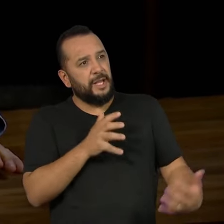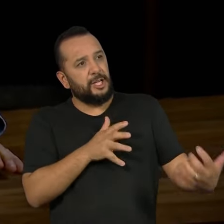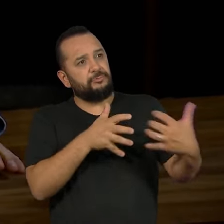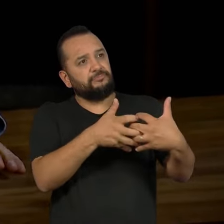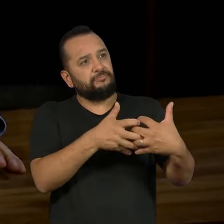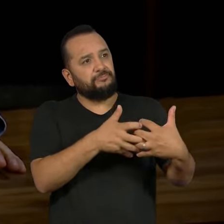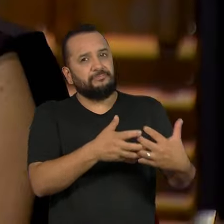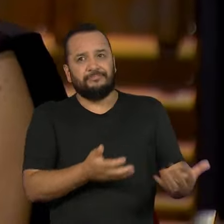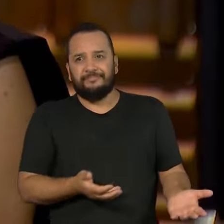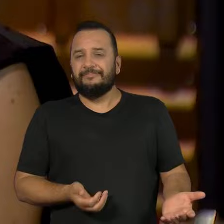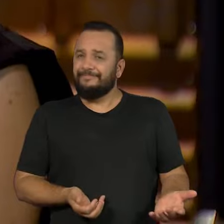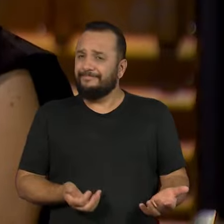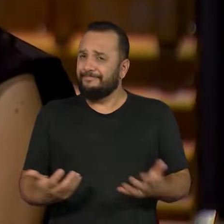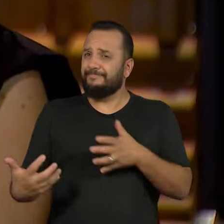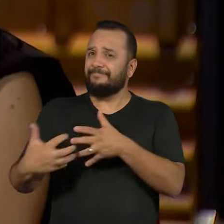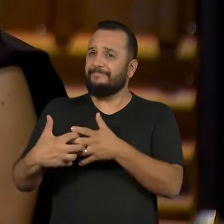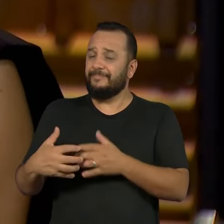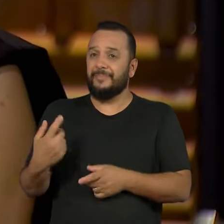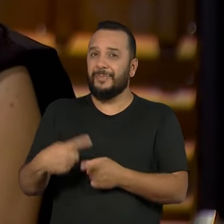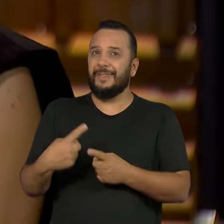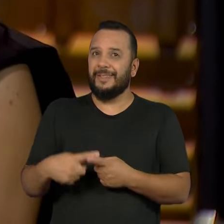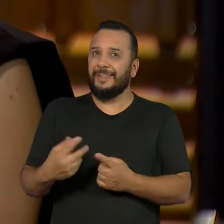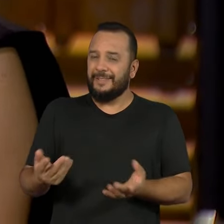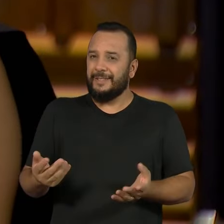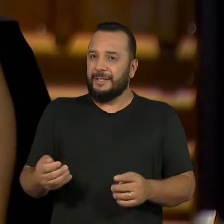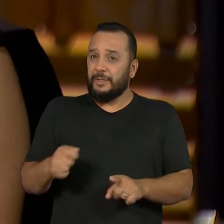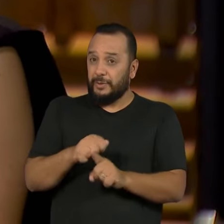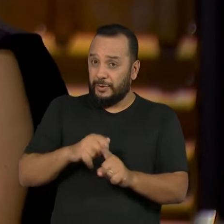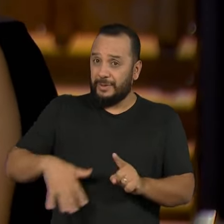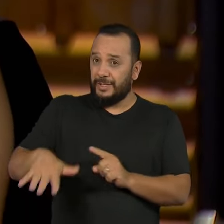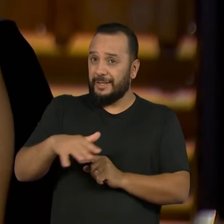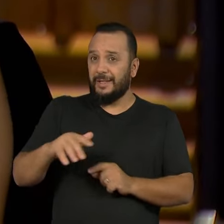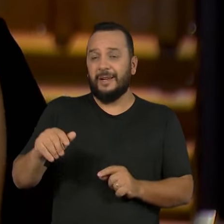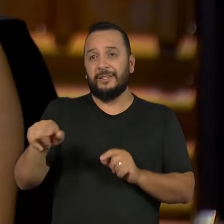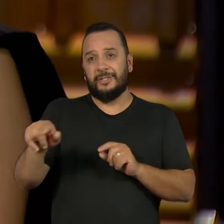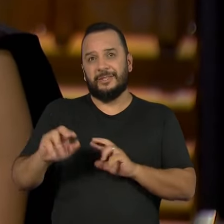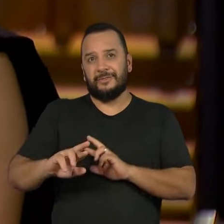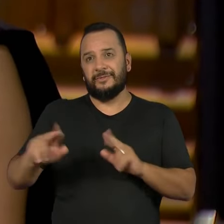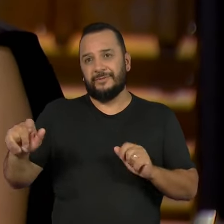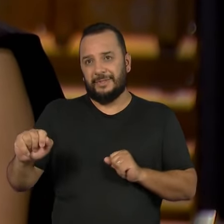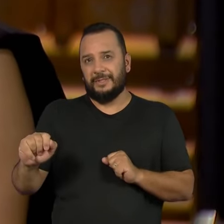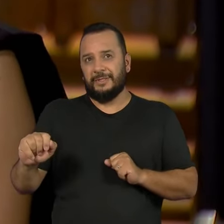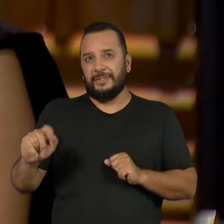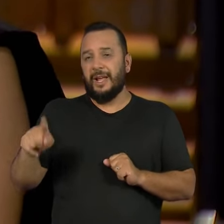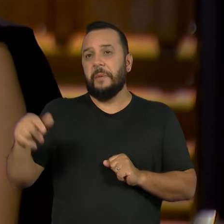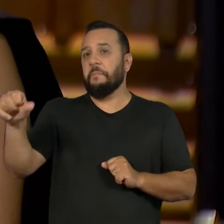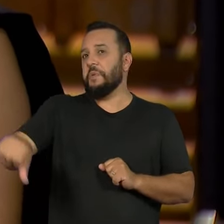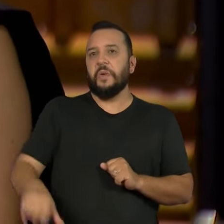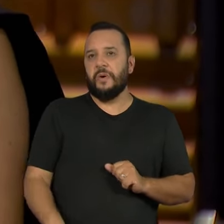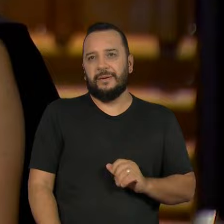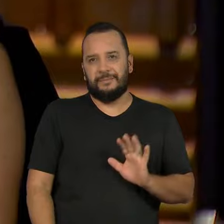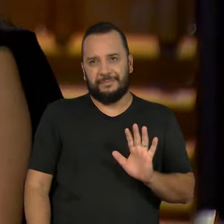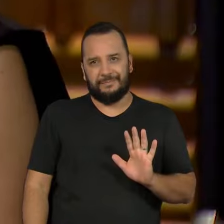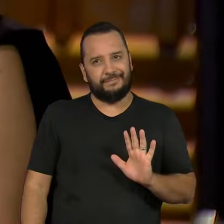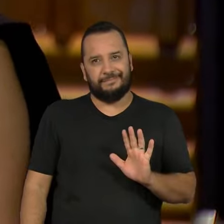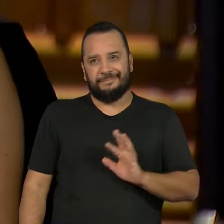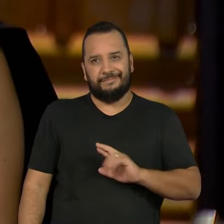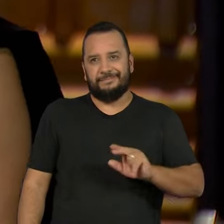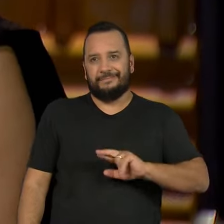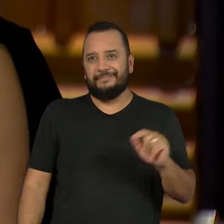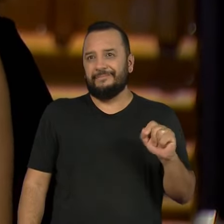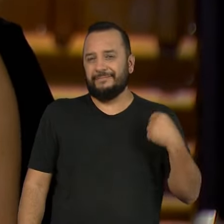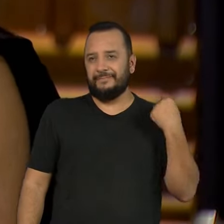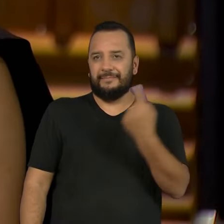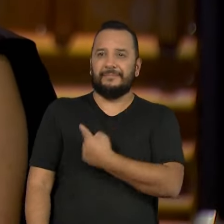comunidade Por que que a sociedade mais Essa sociedade diferente é é pior é claro a gente tá aqui